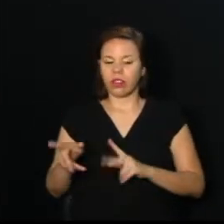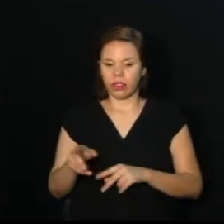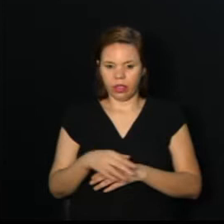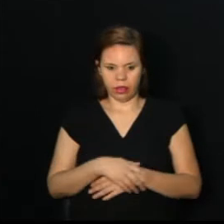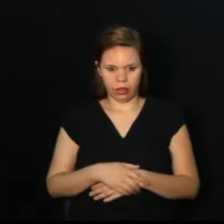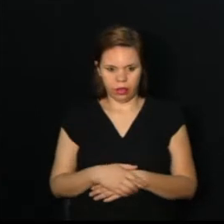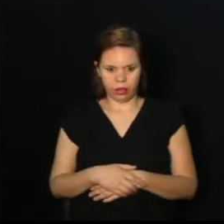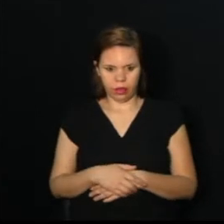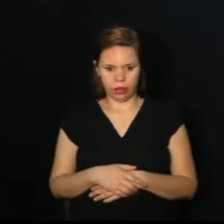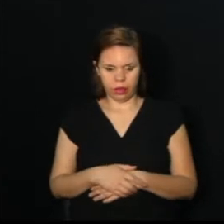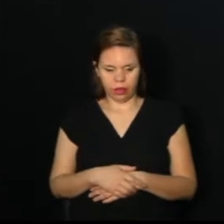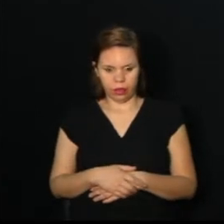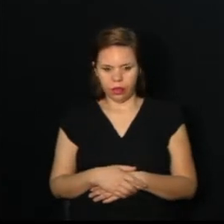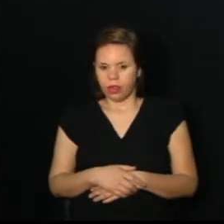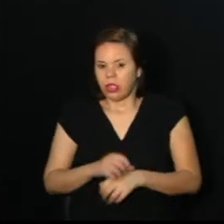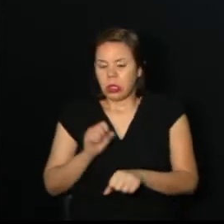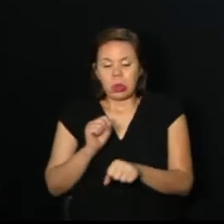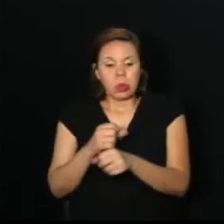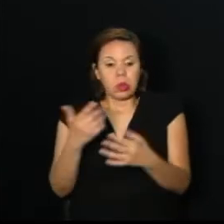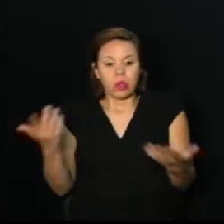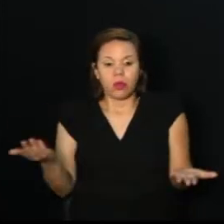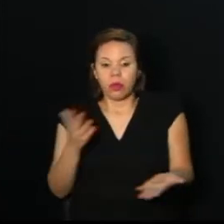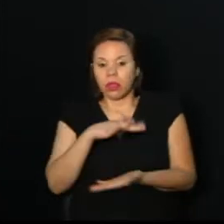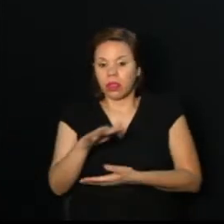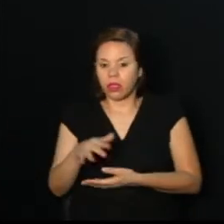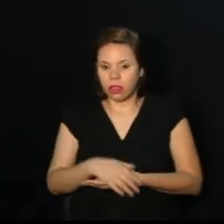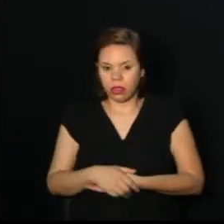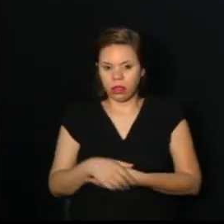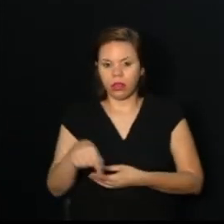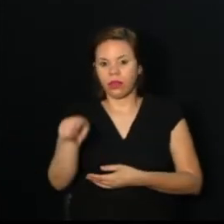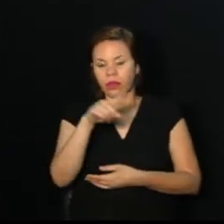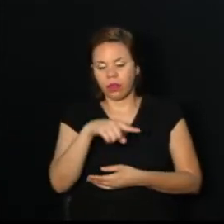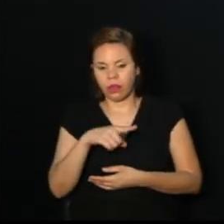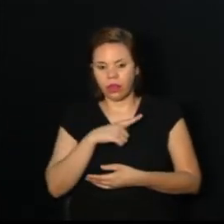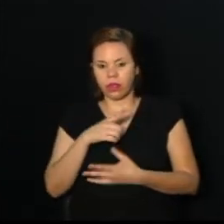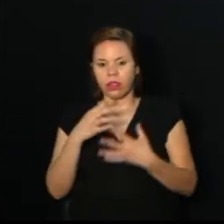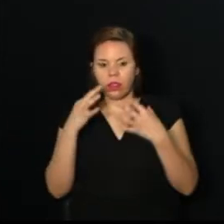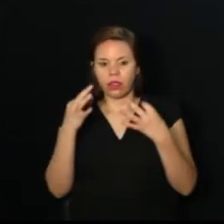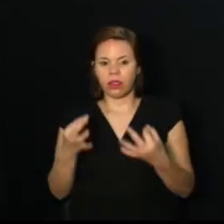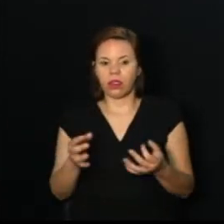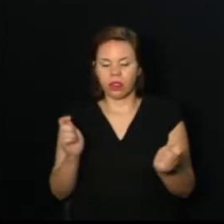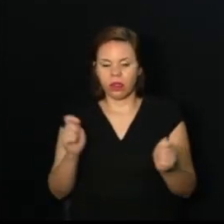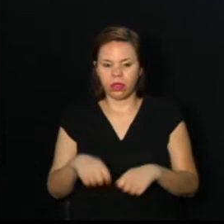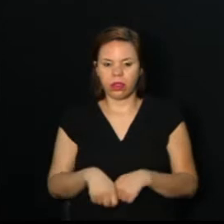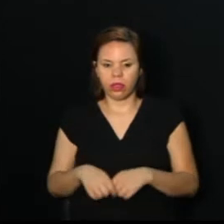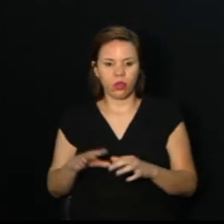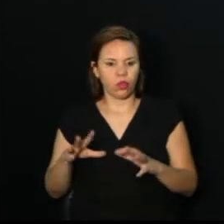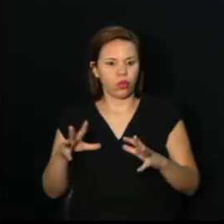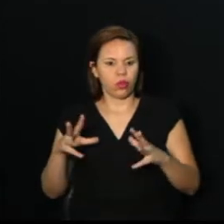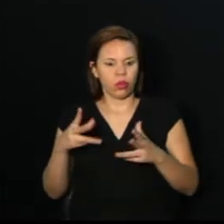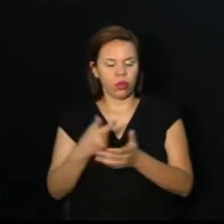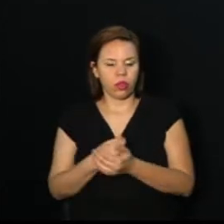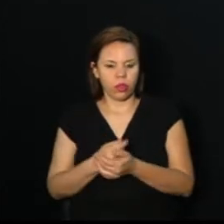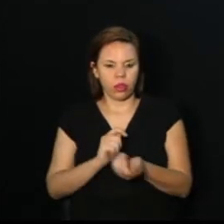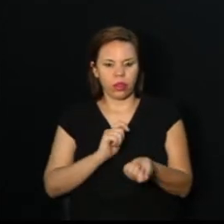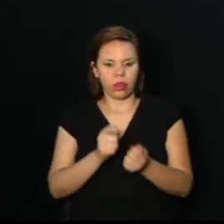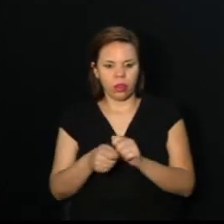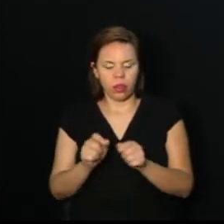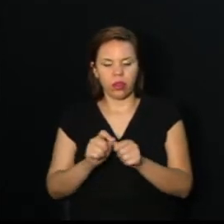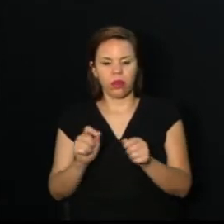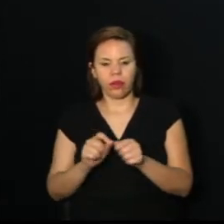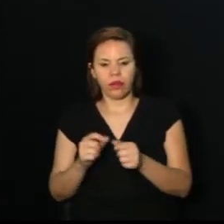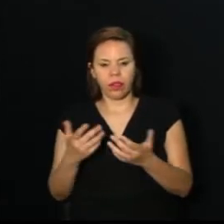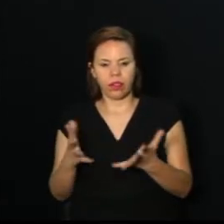diferentes. Não esperem que as crianças que vocês atendam sejam todas aptas para